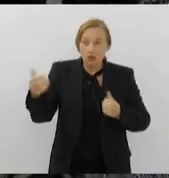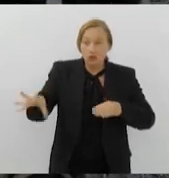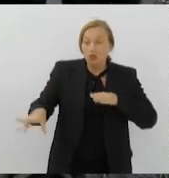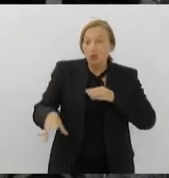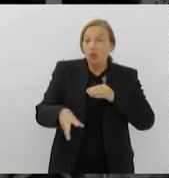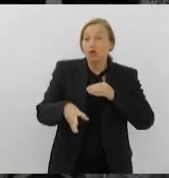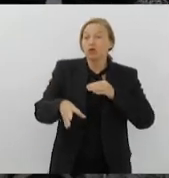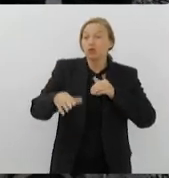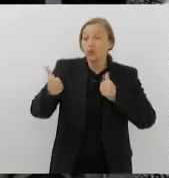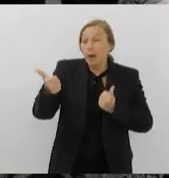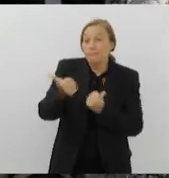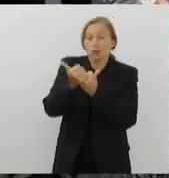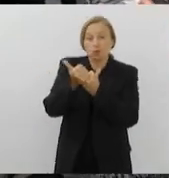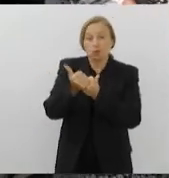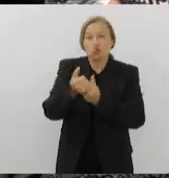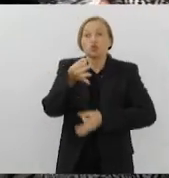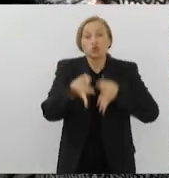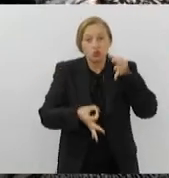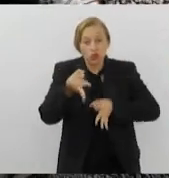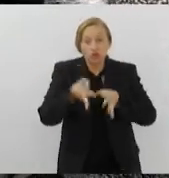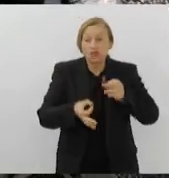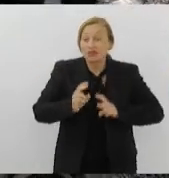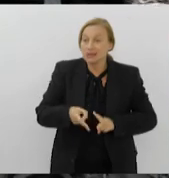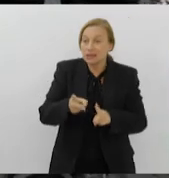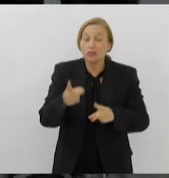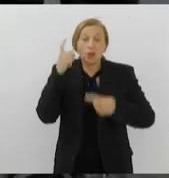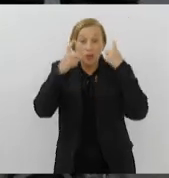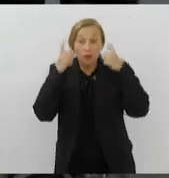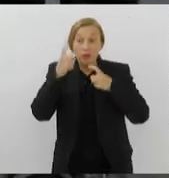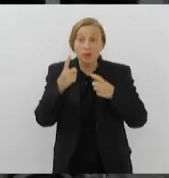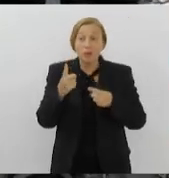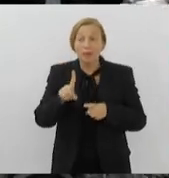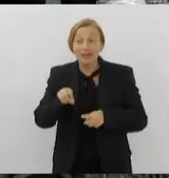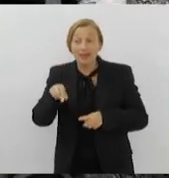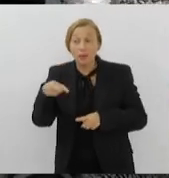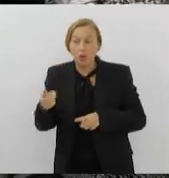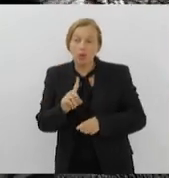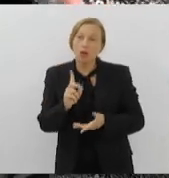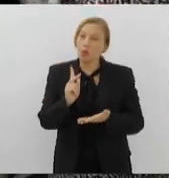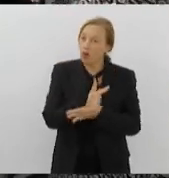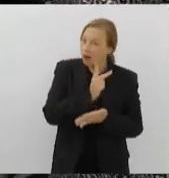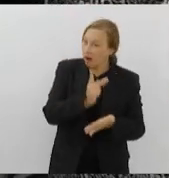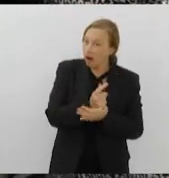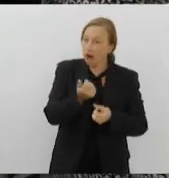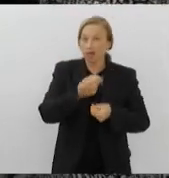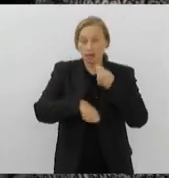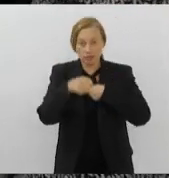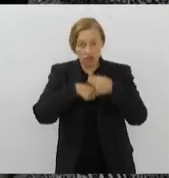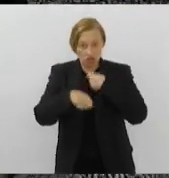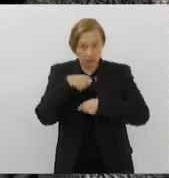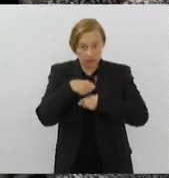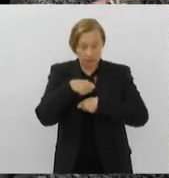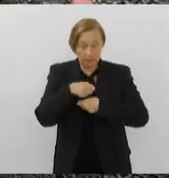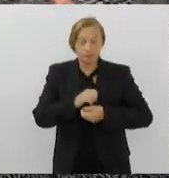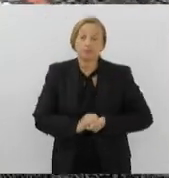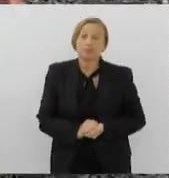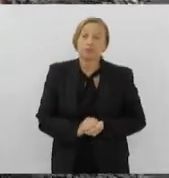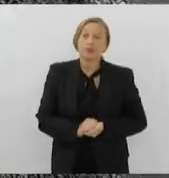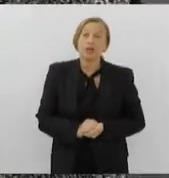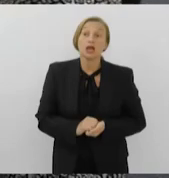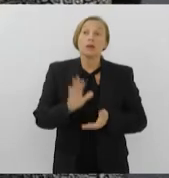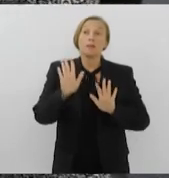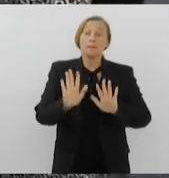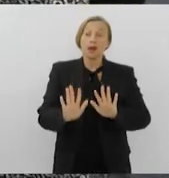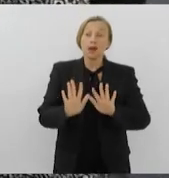sempre com aquela preocupação de depois não ter uma improbidade administrativa no ato. Esse